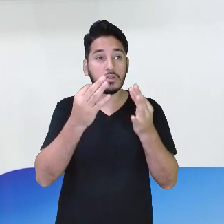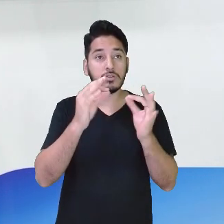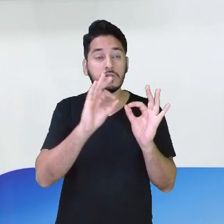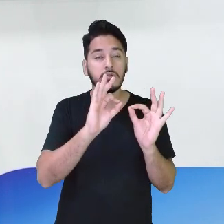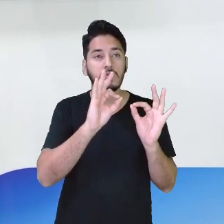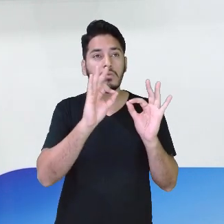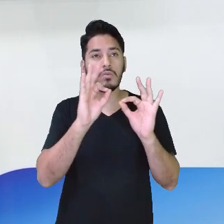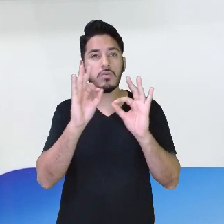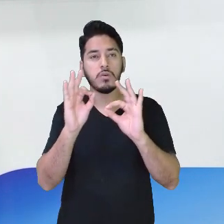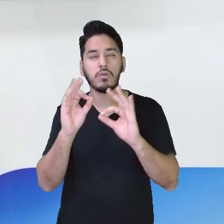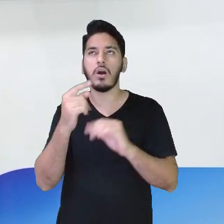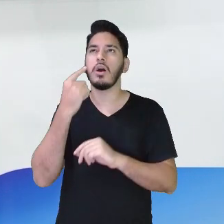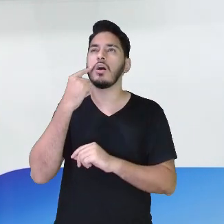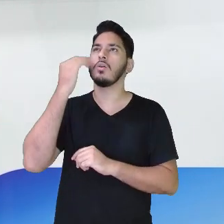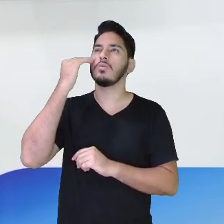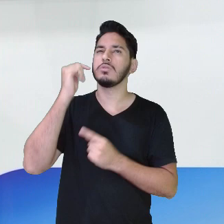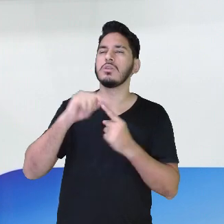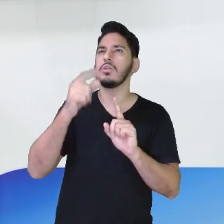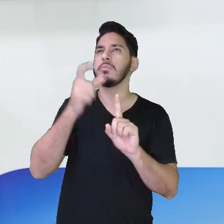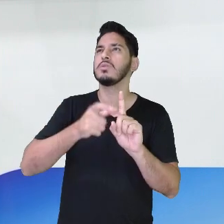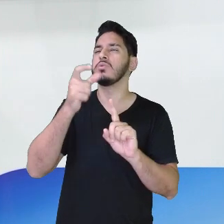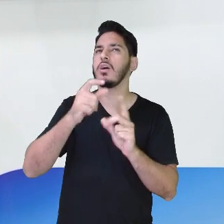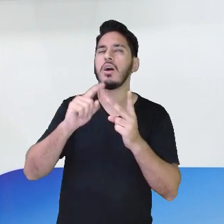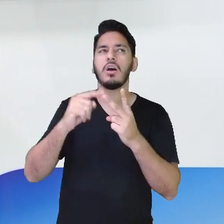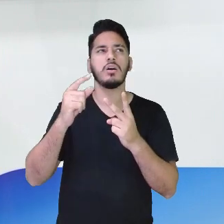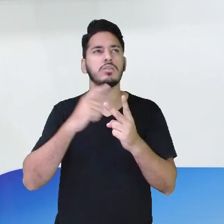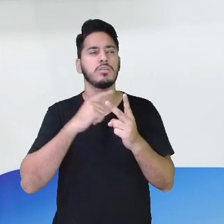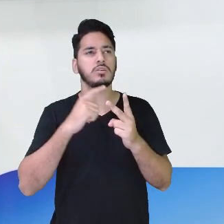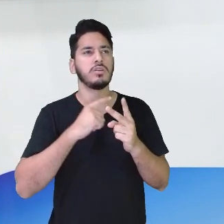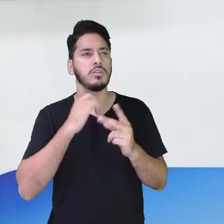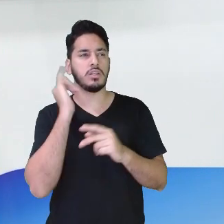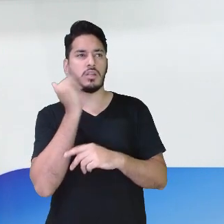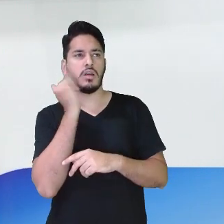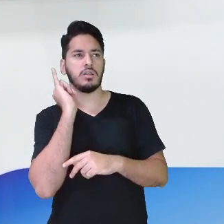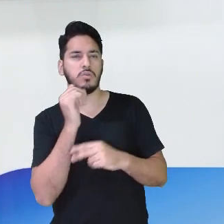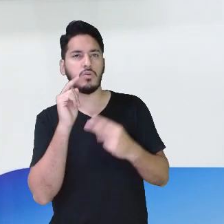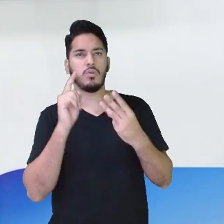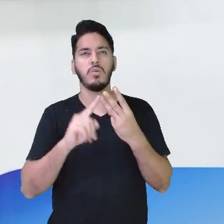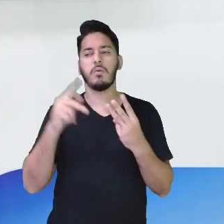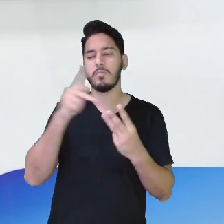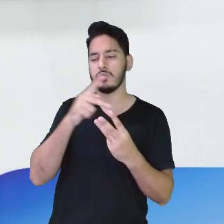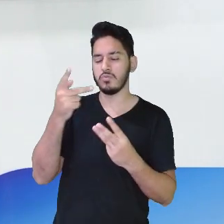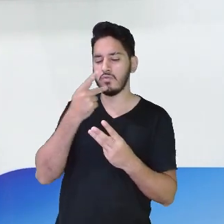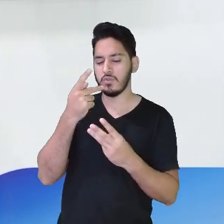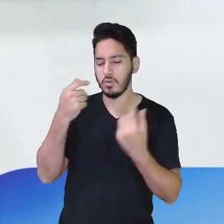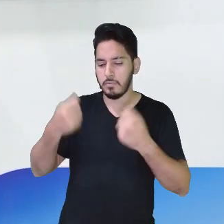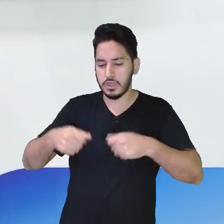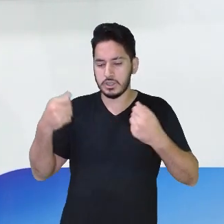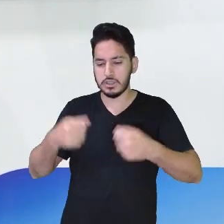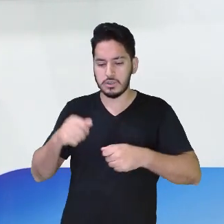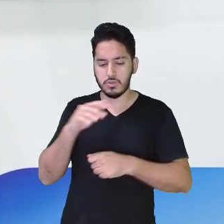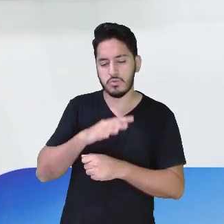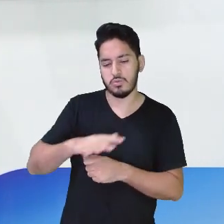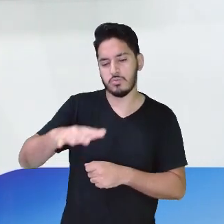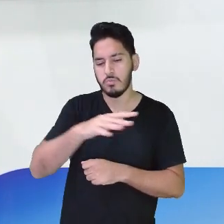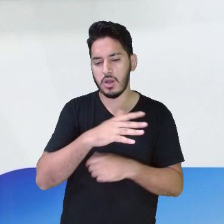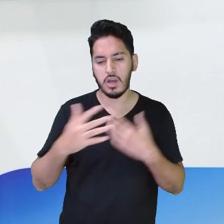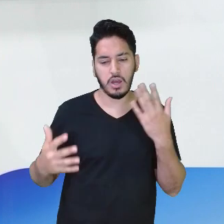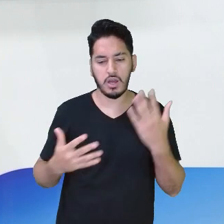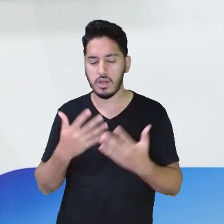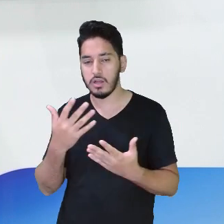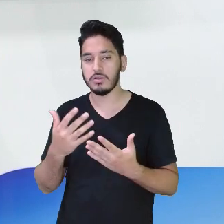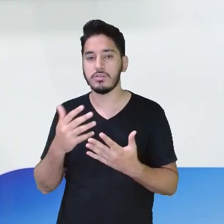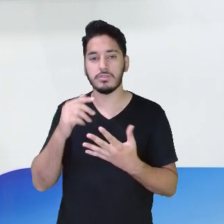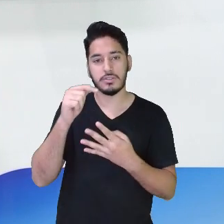já pensando, eita, eu sei que tem personagens, eu sei que tem narrador, a professora falou que precisa de um espaço. Então,